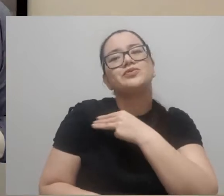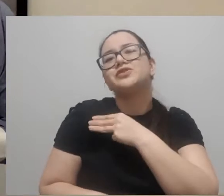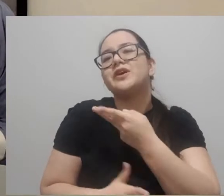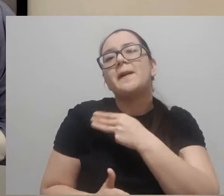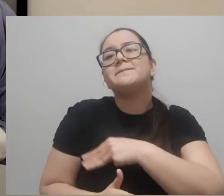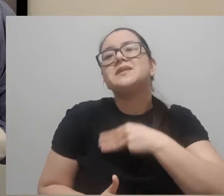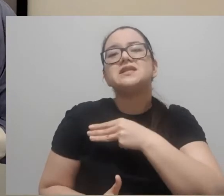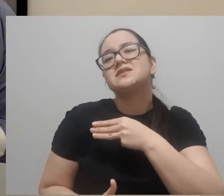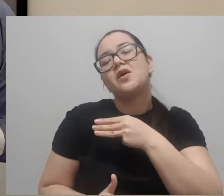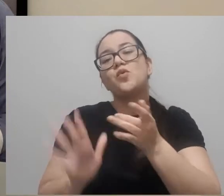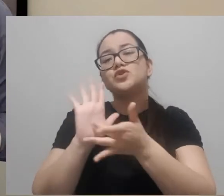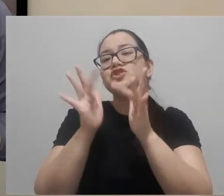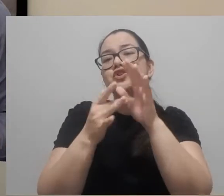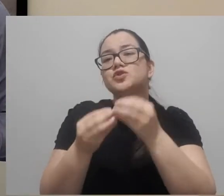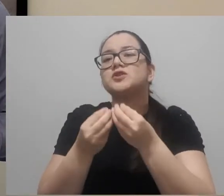conferindo.